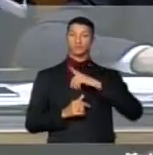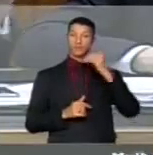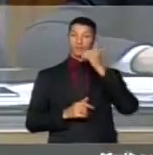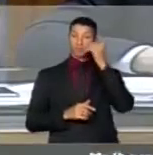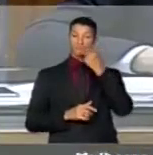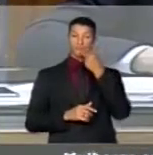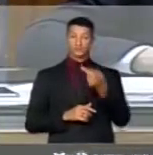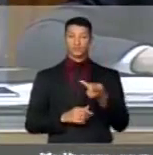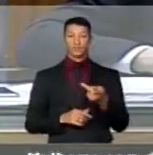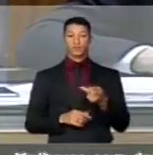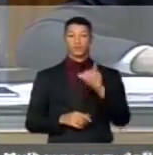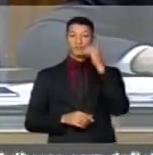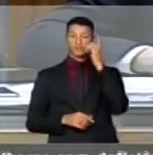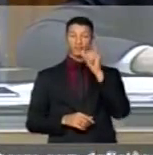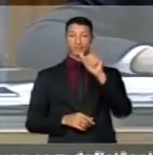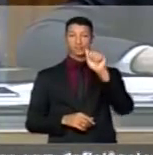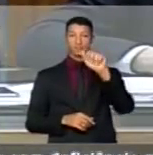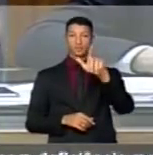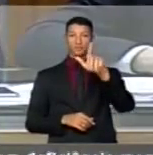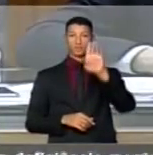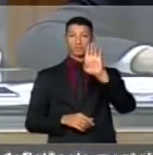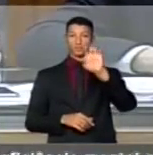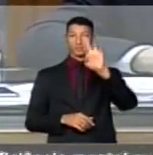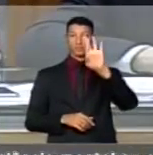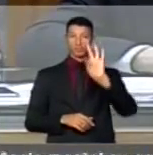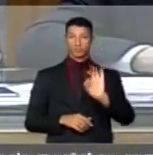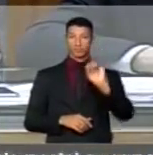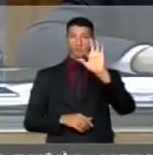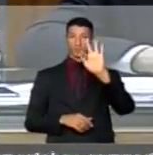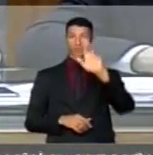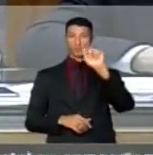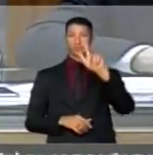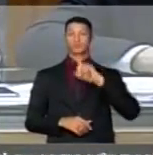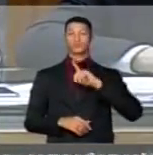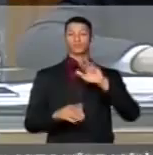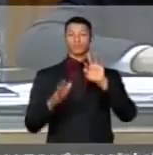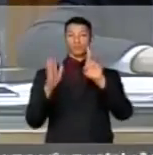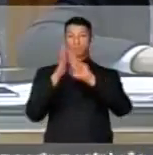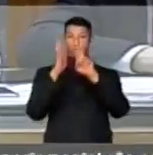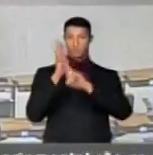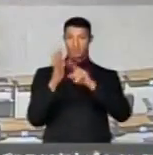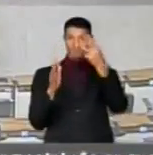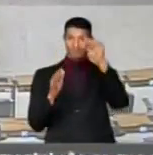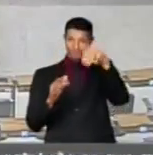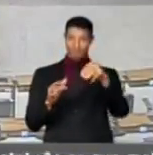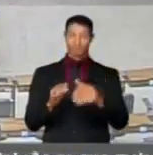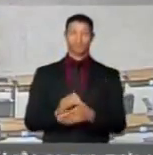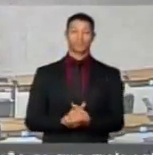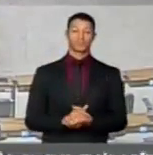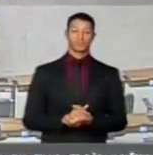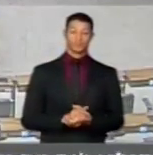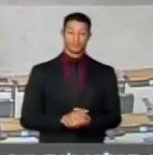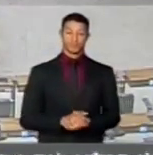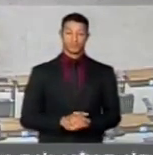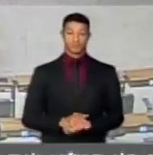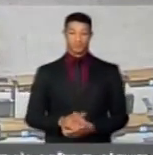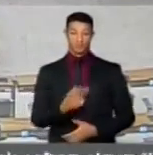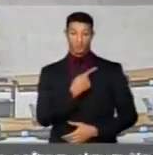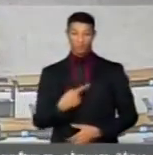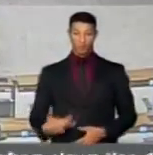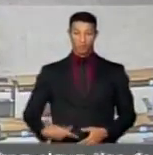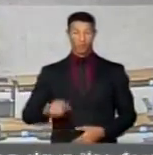deputado na tribuna. Deputado Alberto Fraga, tem Vossa Excelência o tempo regimental 3 minutos. Muito obrigado, presidente. Senhor